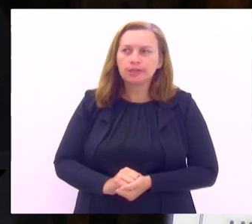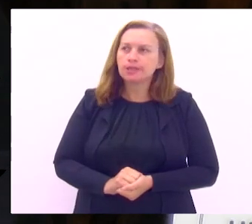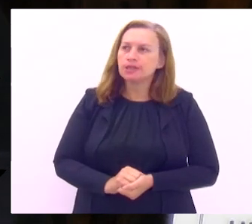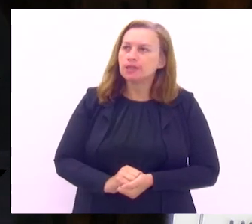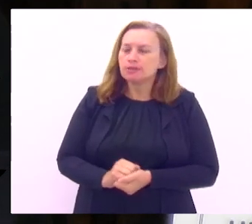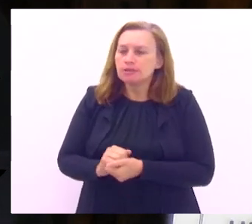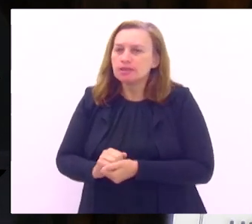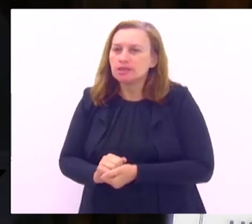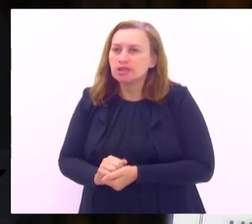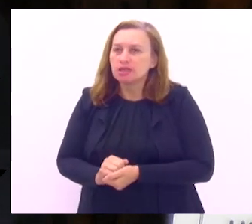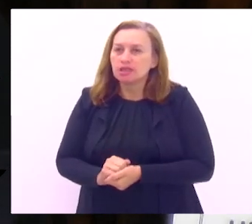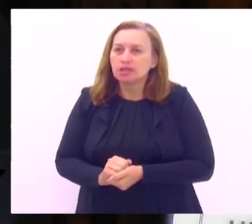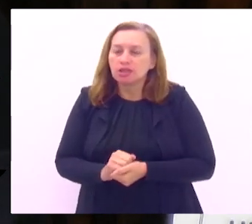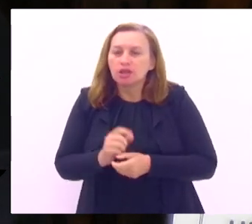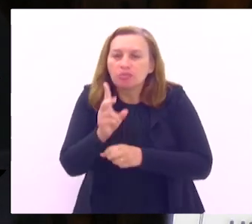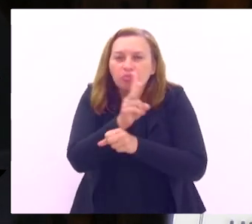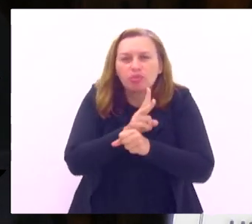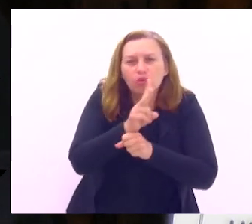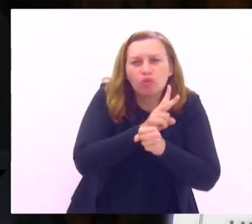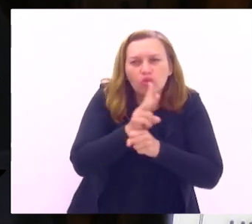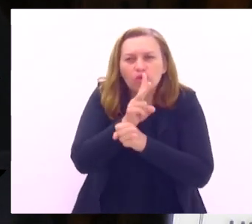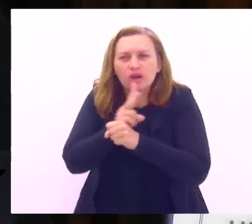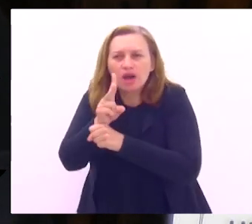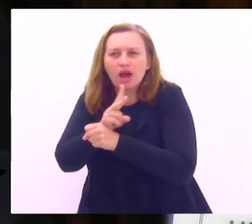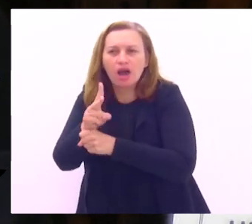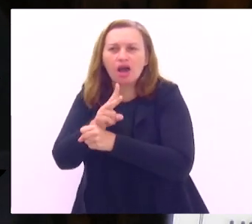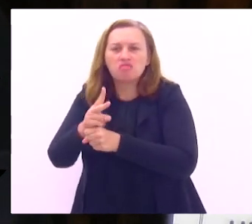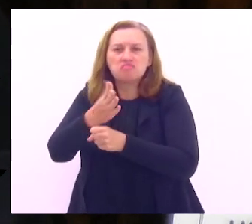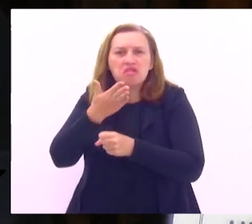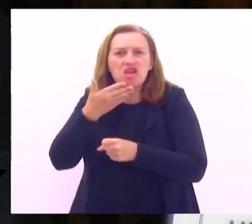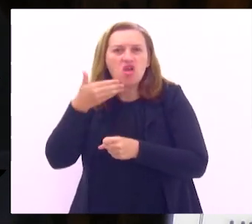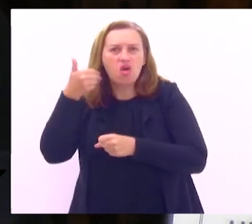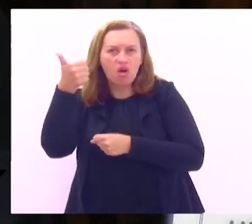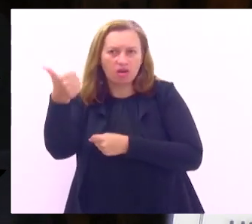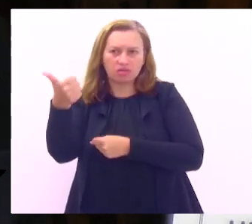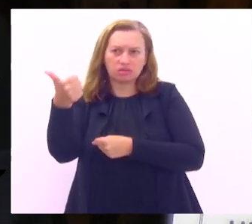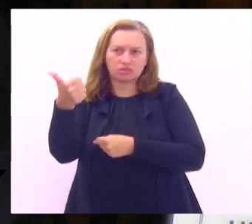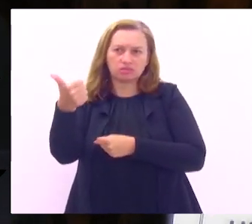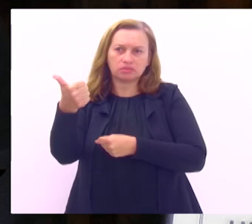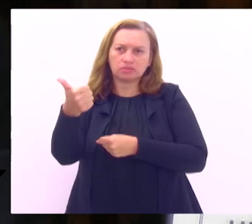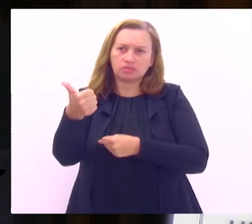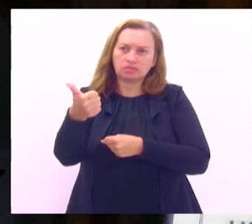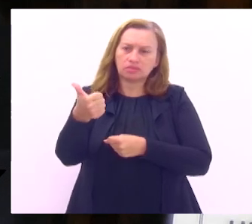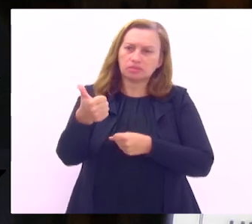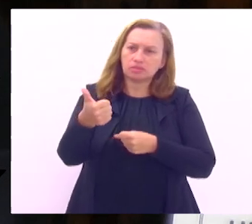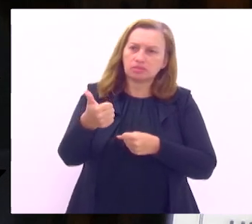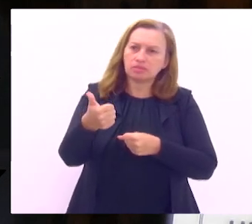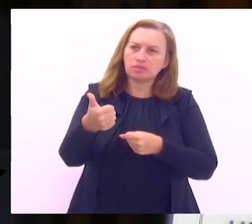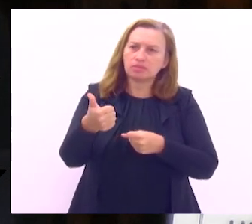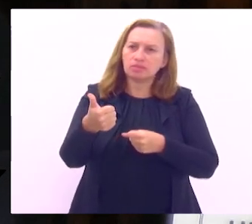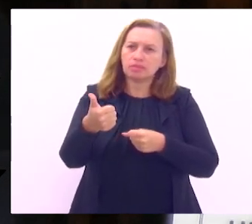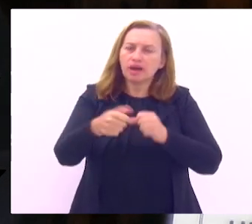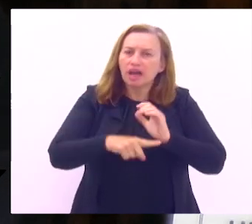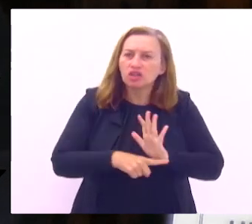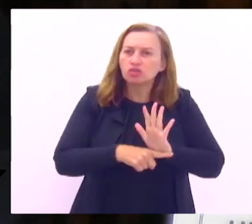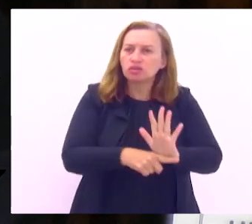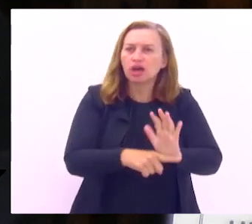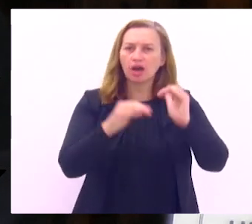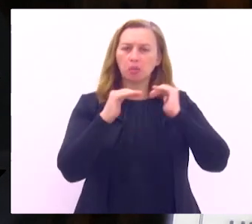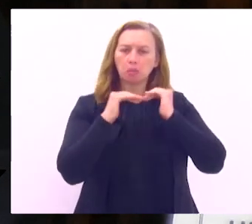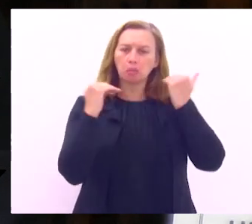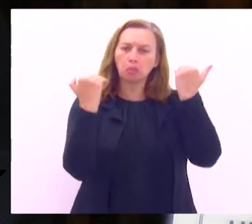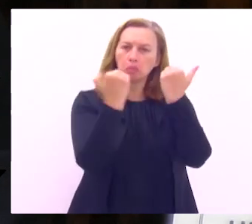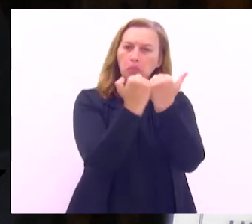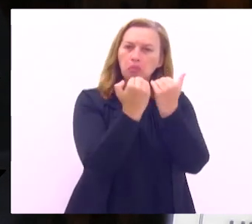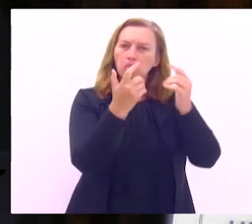buscar os encaminhamentos para a reconstrução do estádio Célio de Barros.